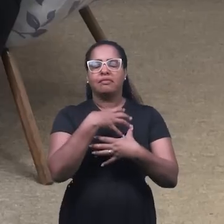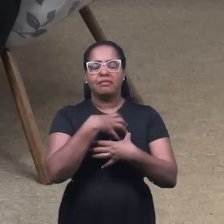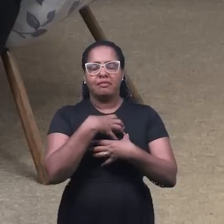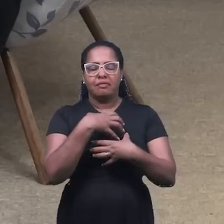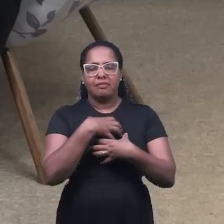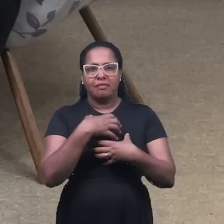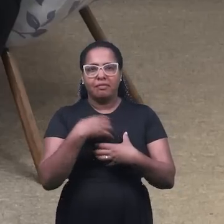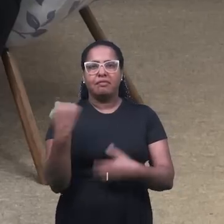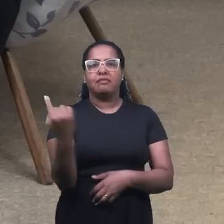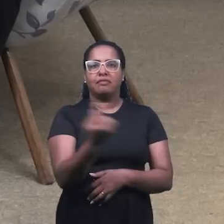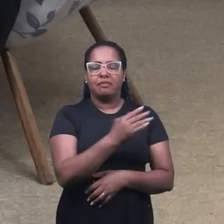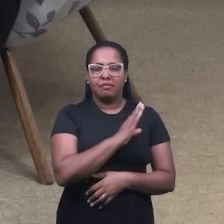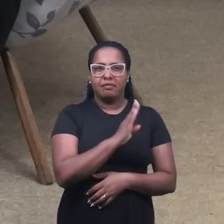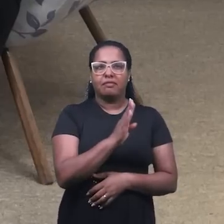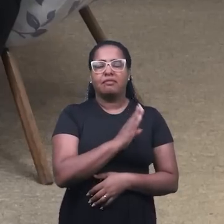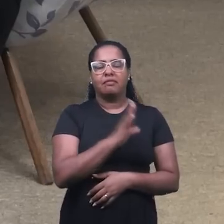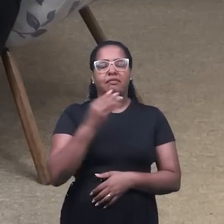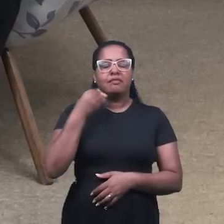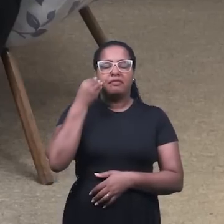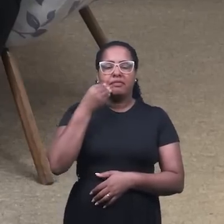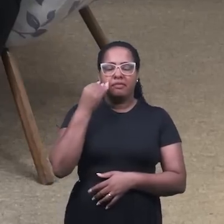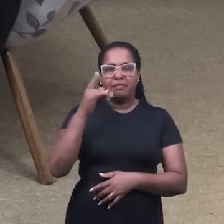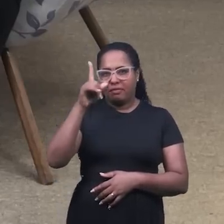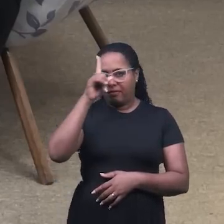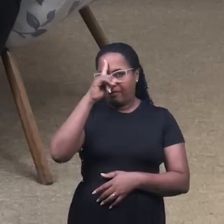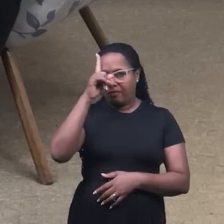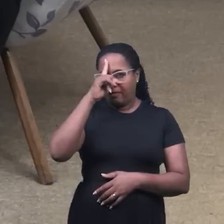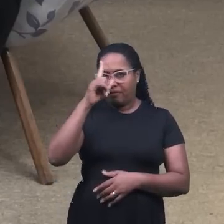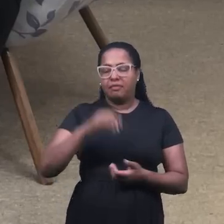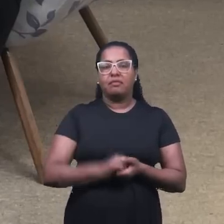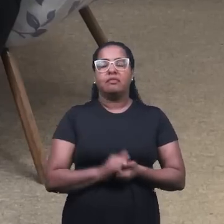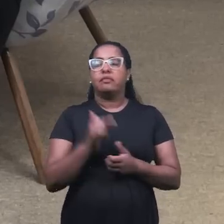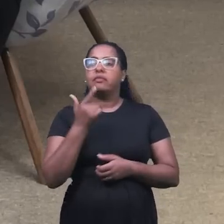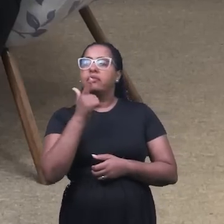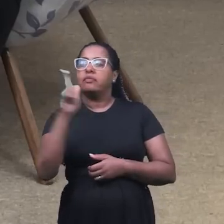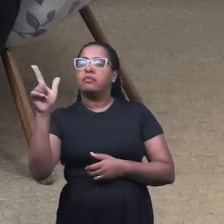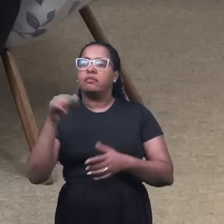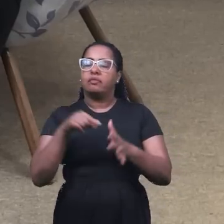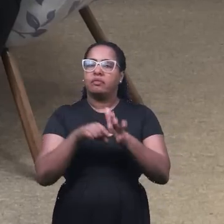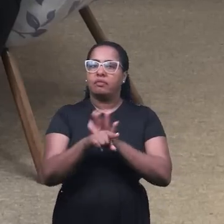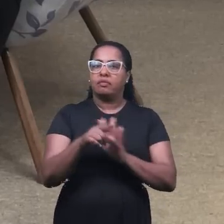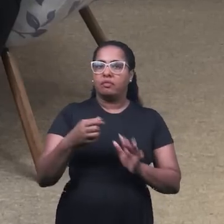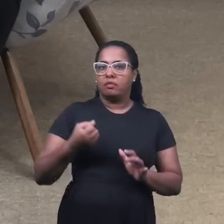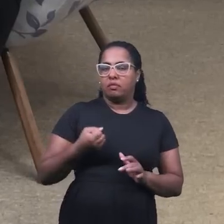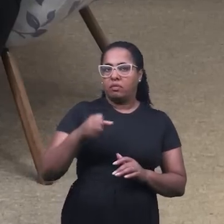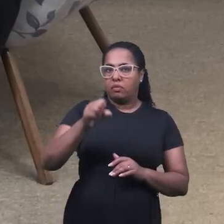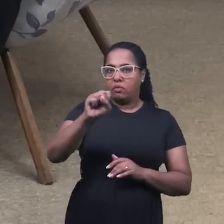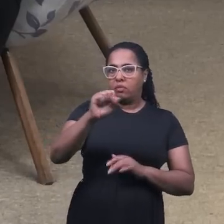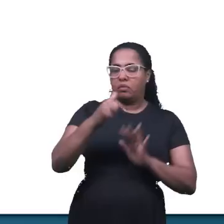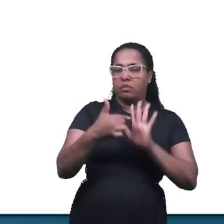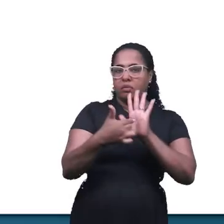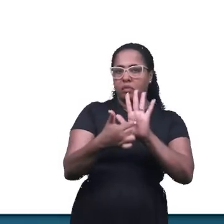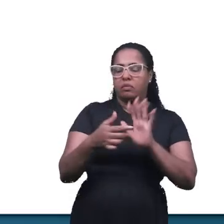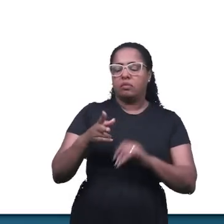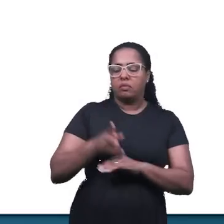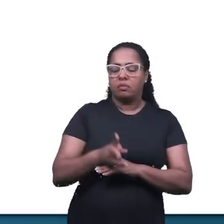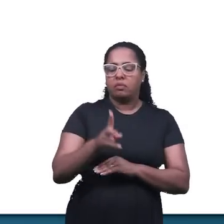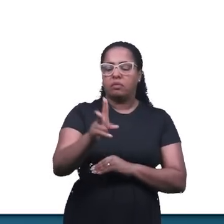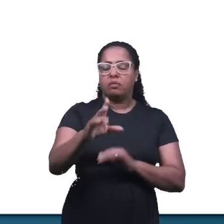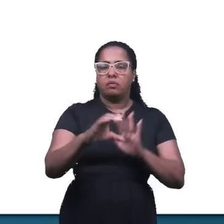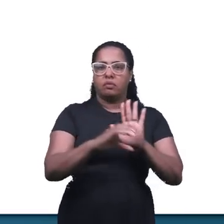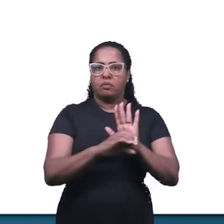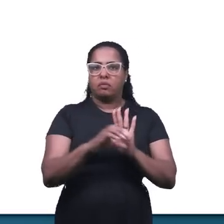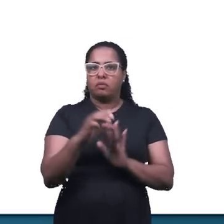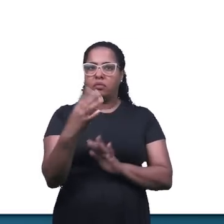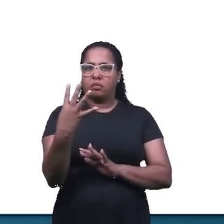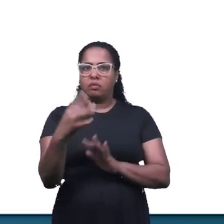sentimento que está no nosso coração, que vivenciamos todos os dias. Vamos à próxima pergunta, pergunta de número 8, que diz: Continuando no